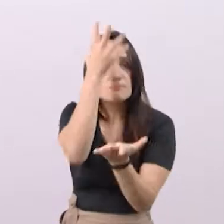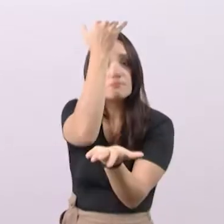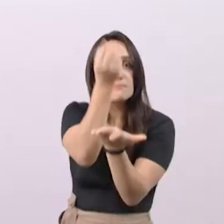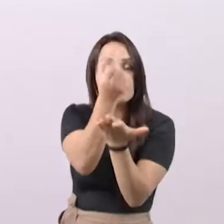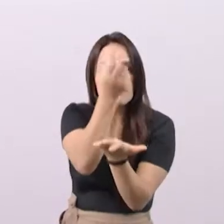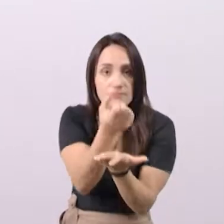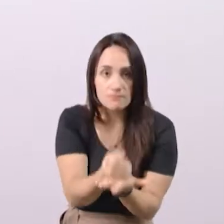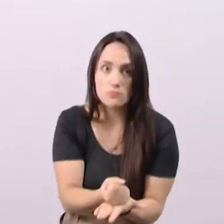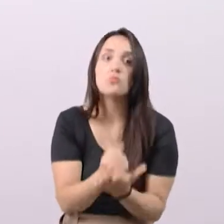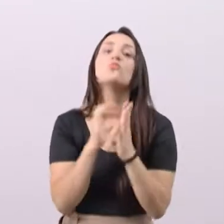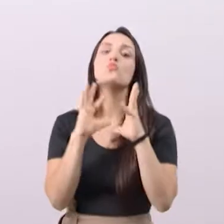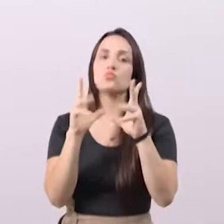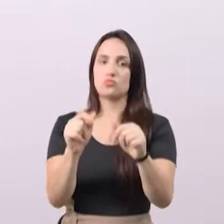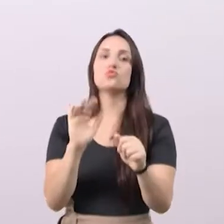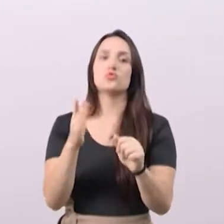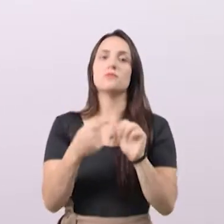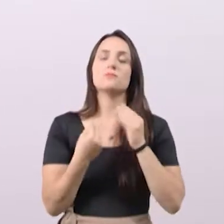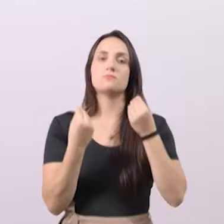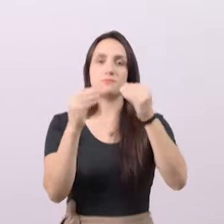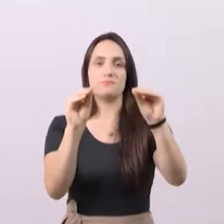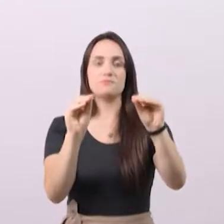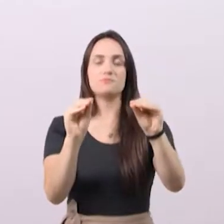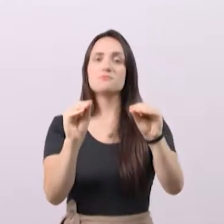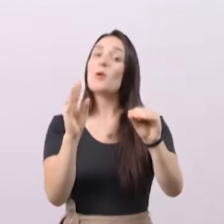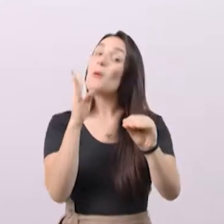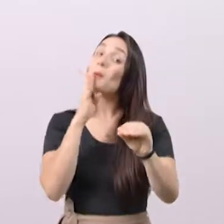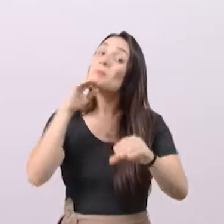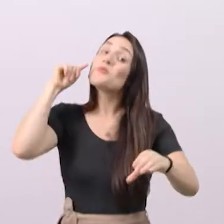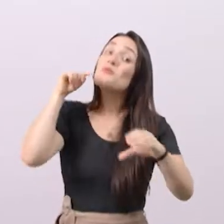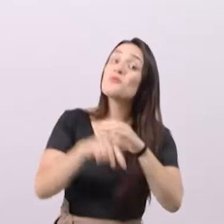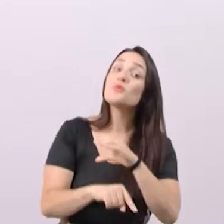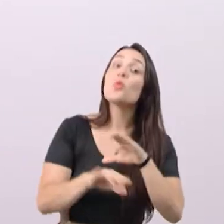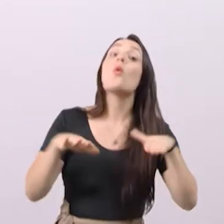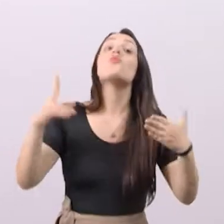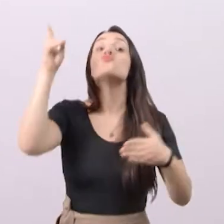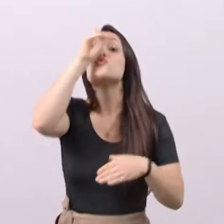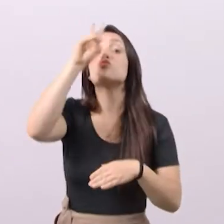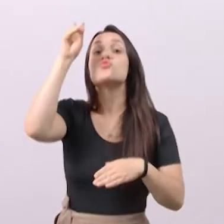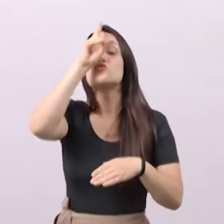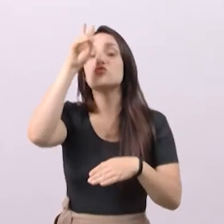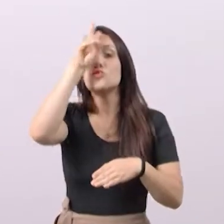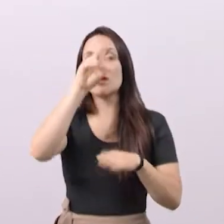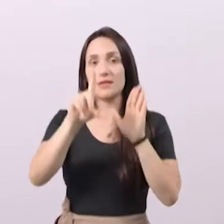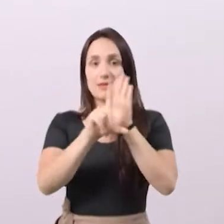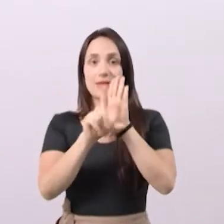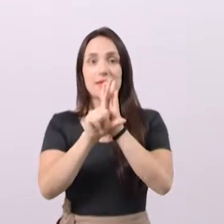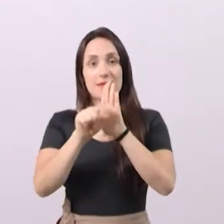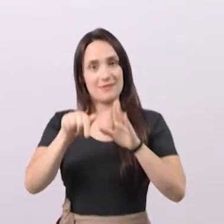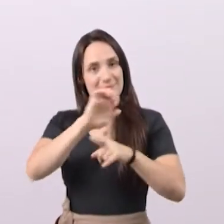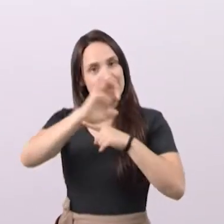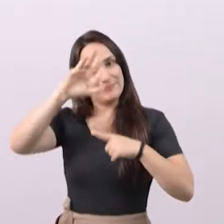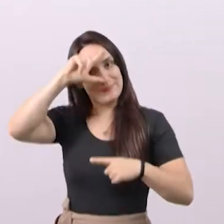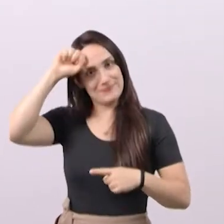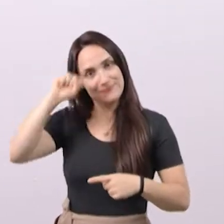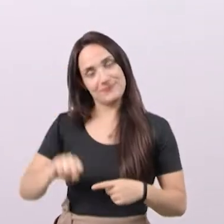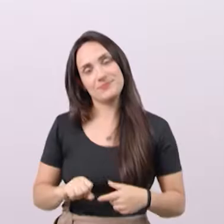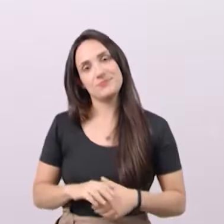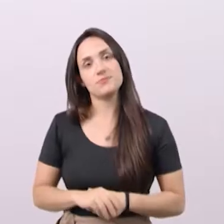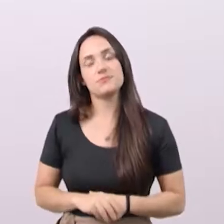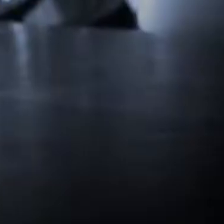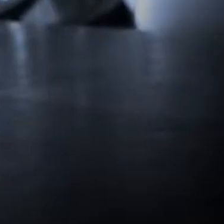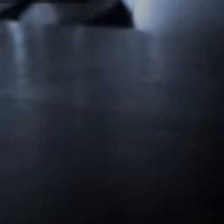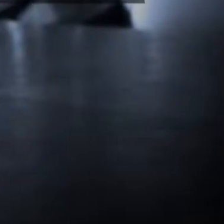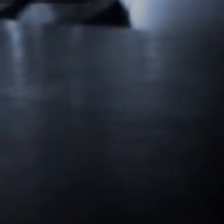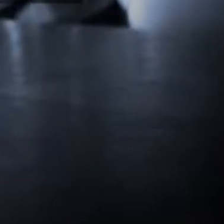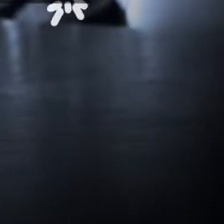você pode baixar todos os compilados já publicados e conhecer um pouco mais sobre a história legislativa de Mato Grosso do